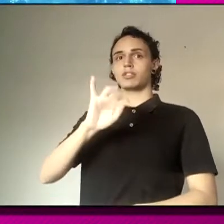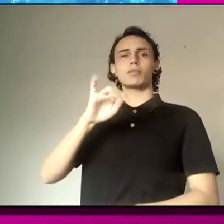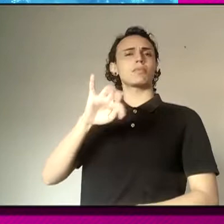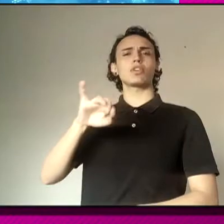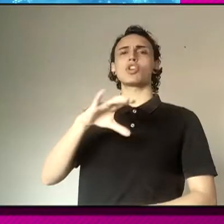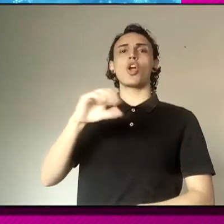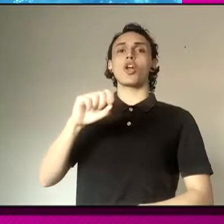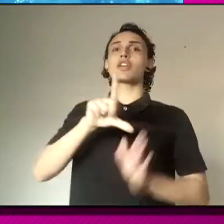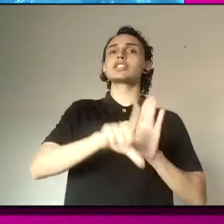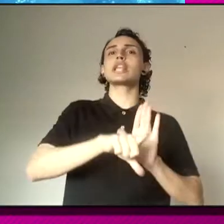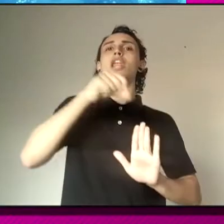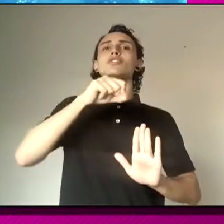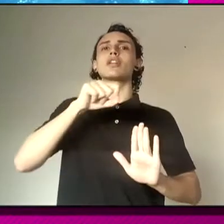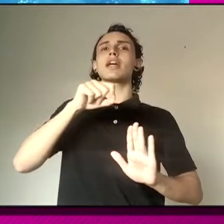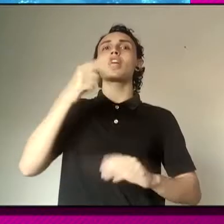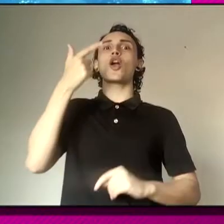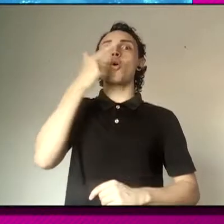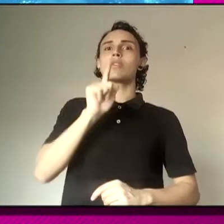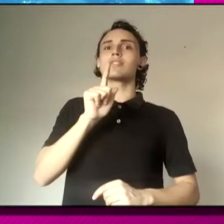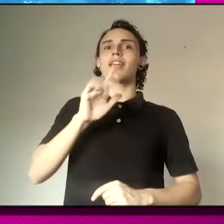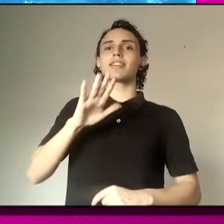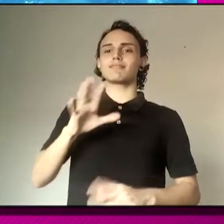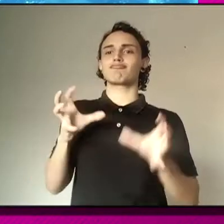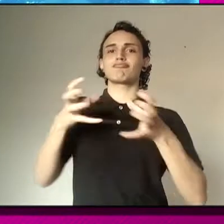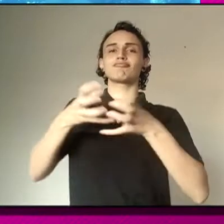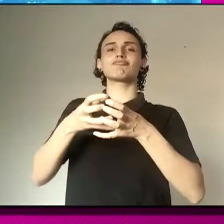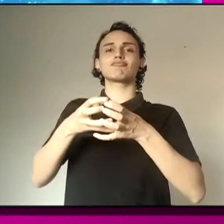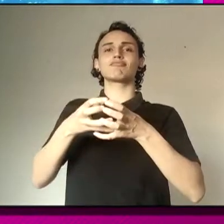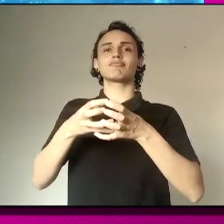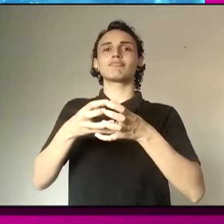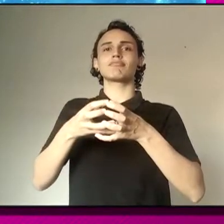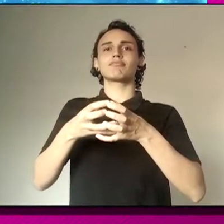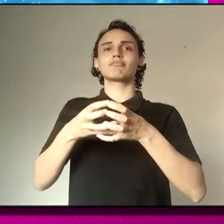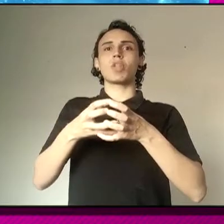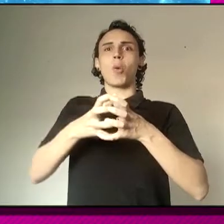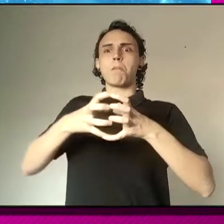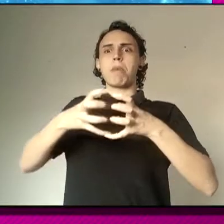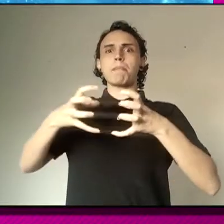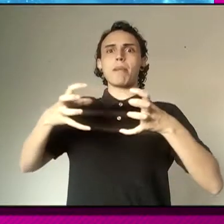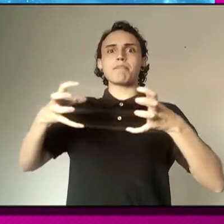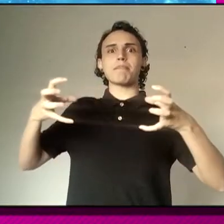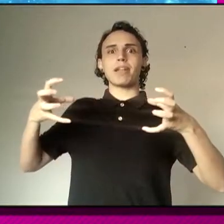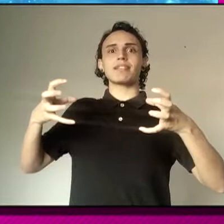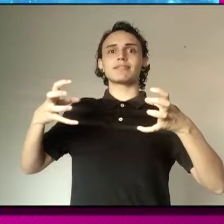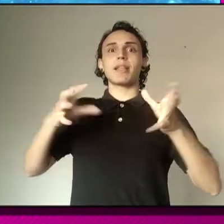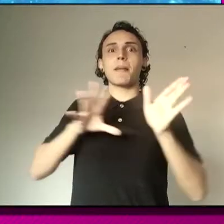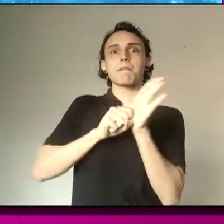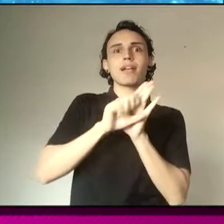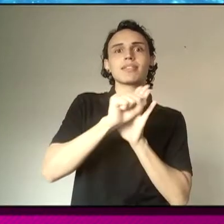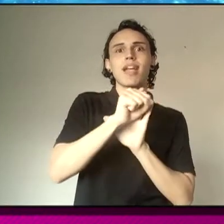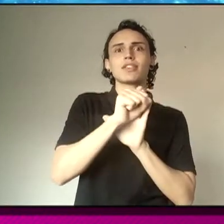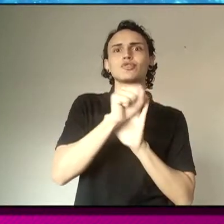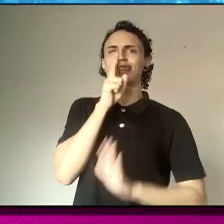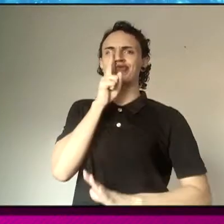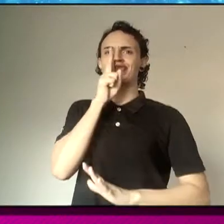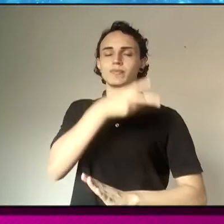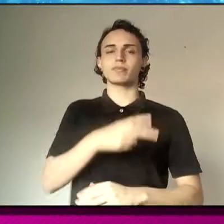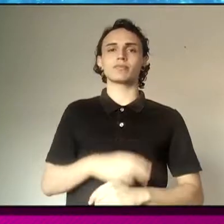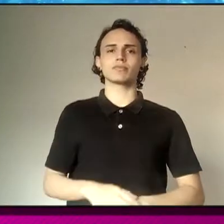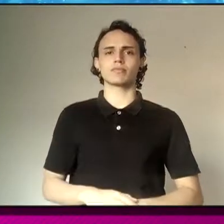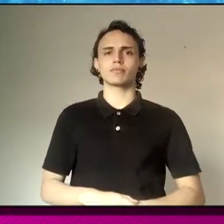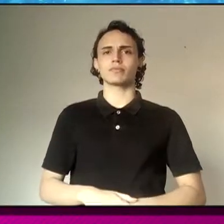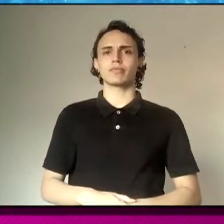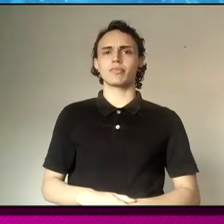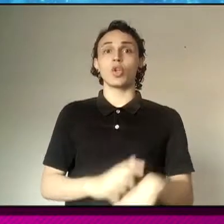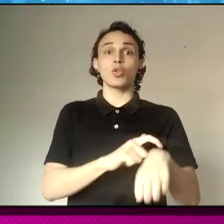consegue resistir à ação dos antibióticos, elas são selecionadas. Quer dizer, então a gente fica com quantidade muito maior